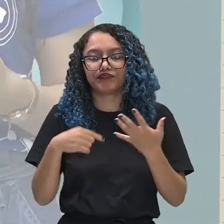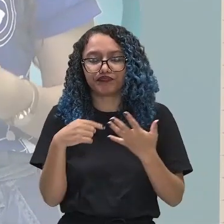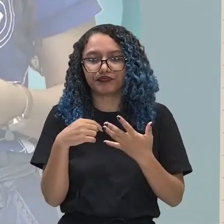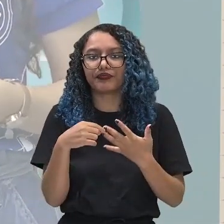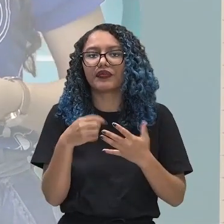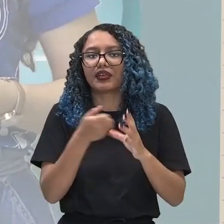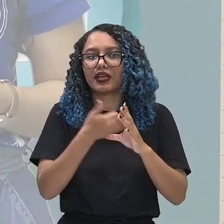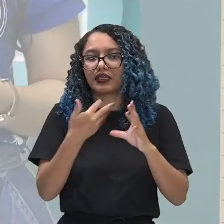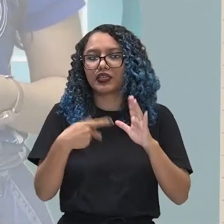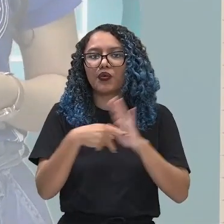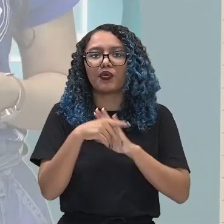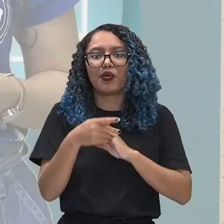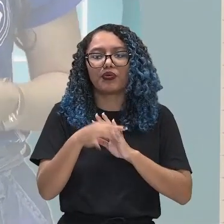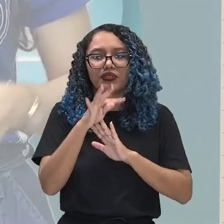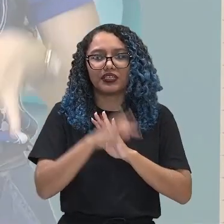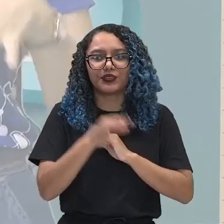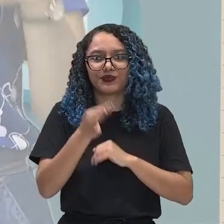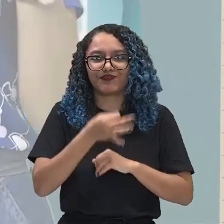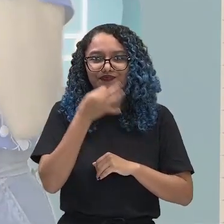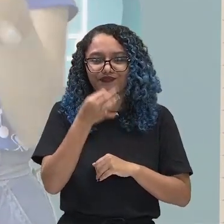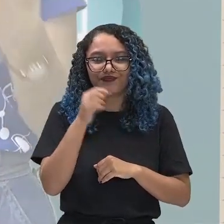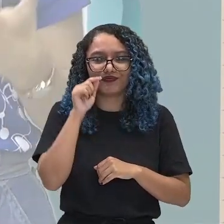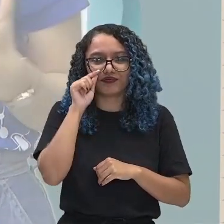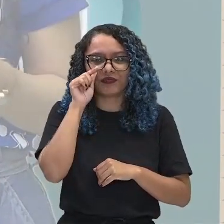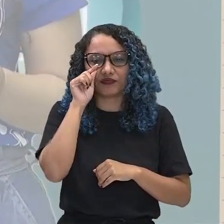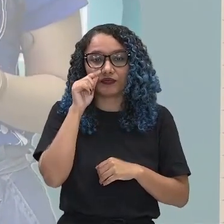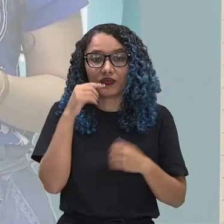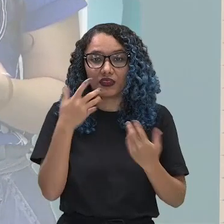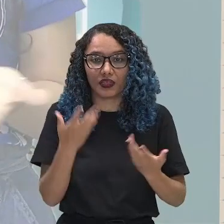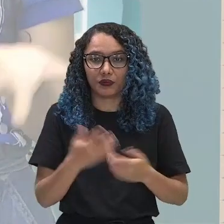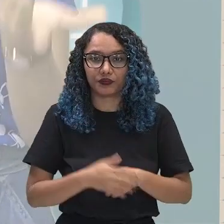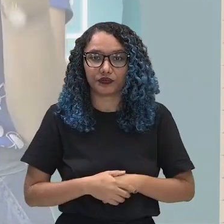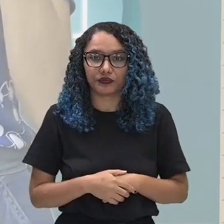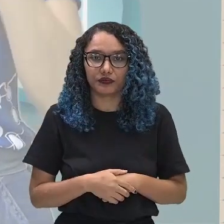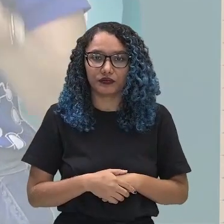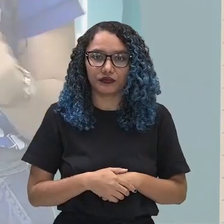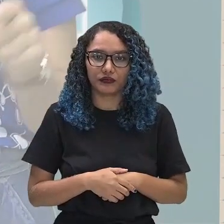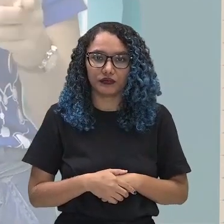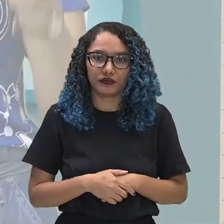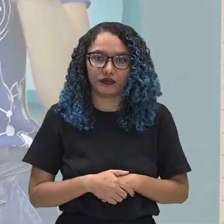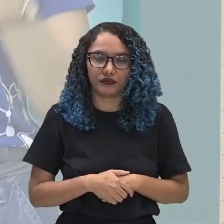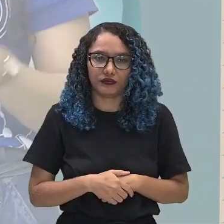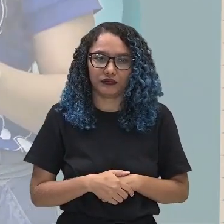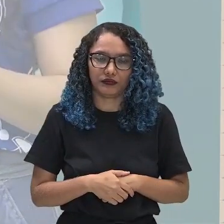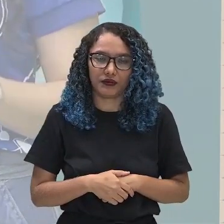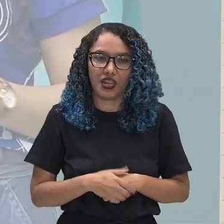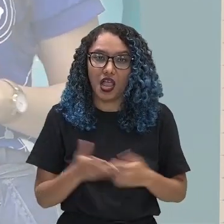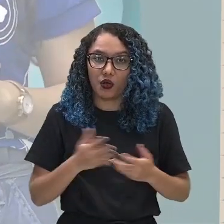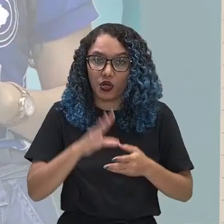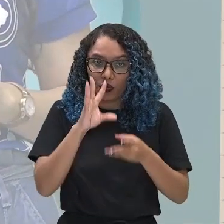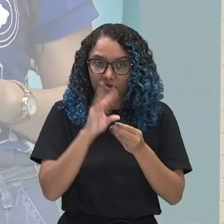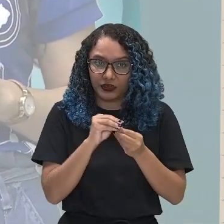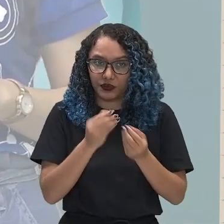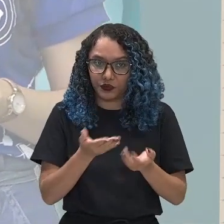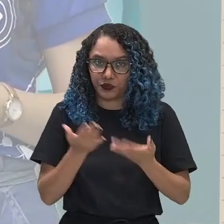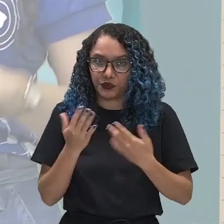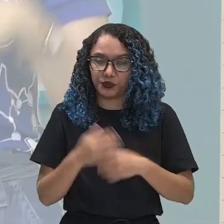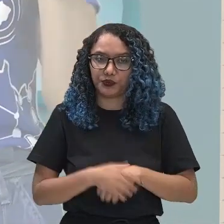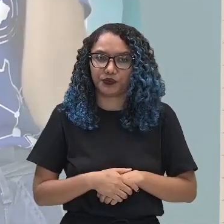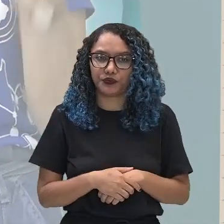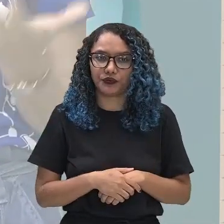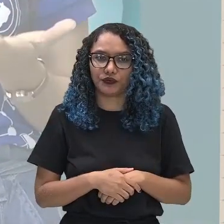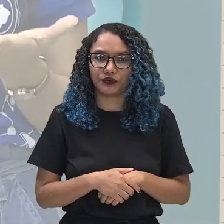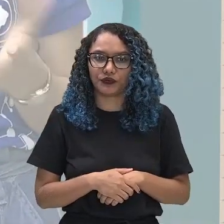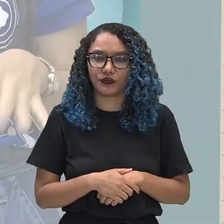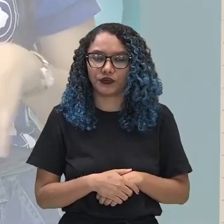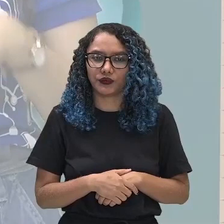dos textos argumentativos. Então, vamos só fazer uma retomada a respeito do que nós vimos durante esta aula. Acompanhe aí comigo.